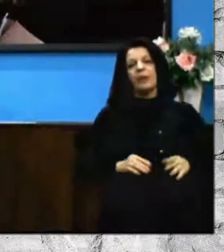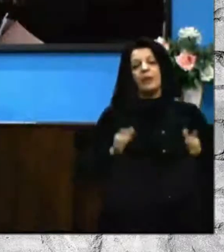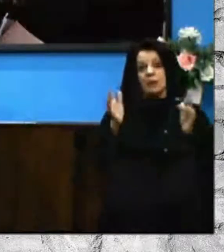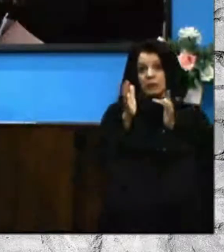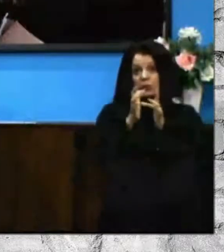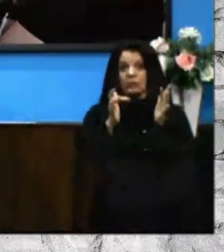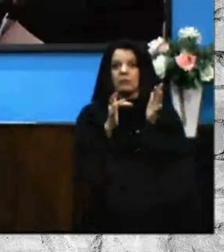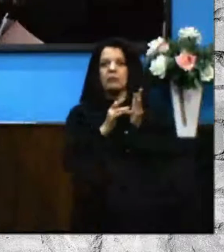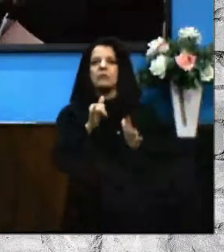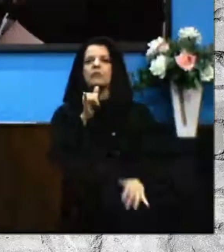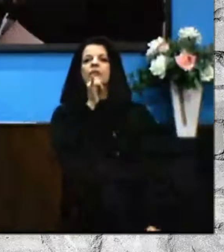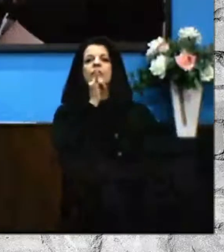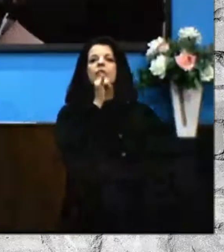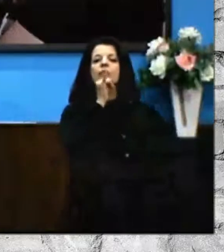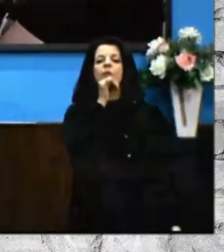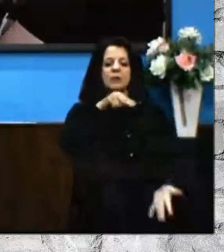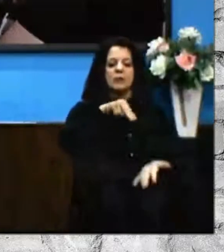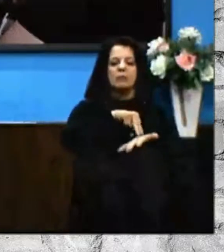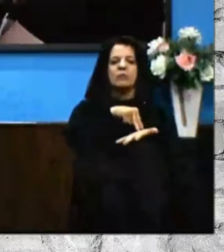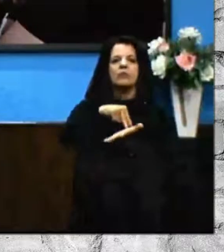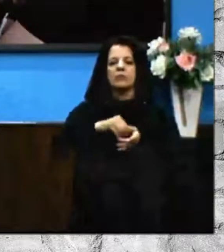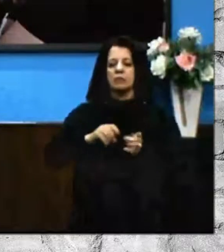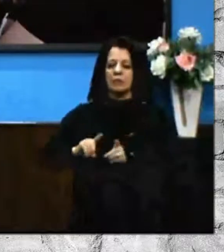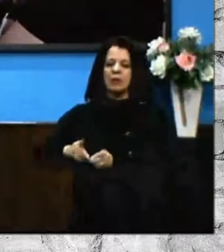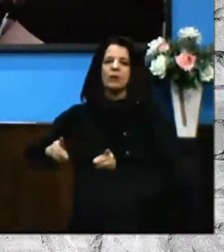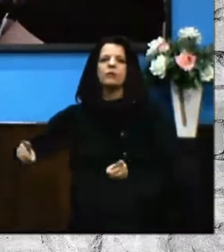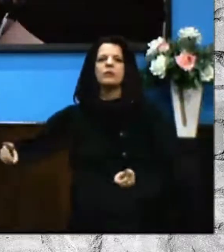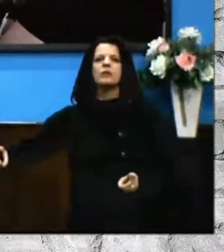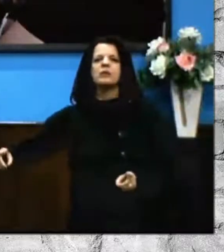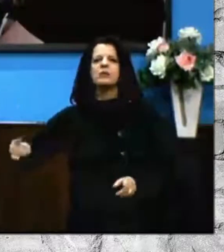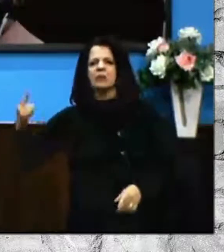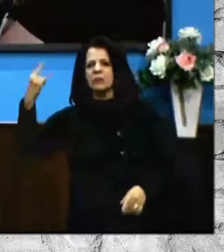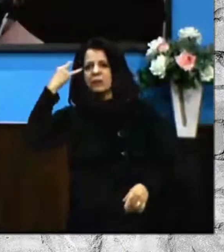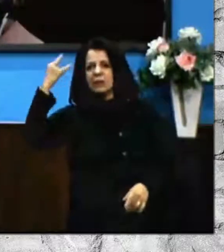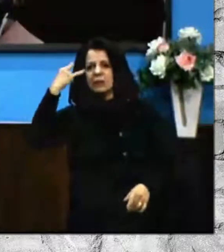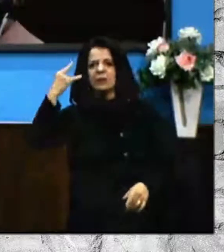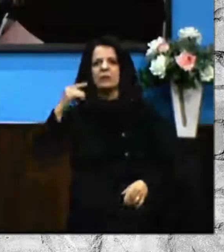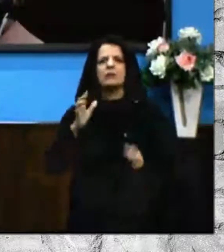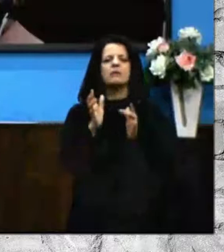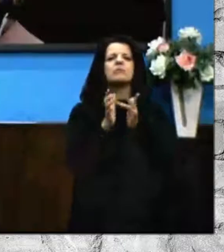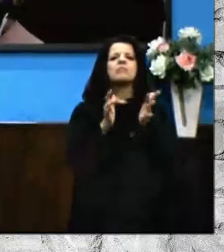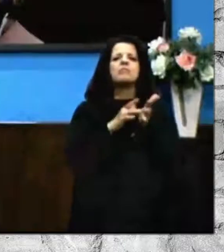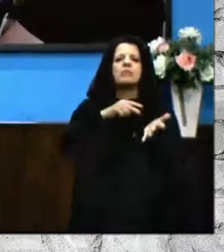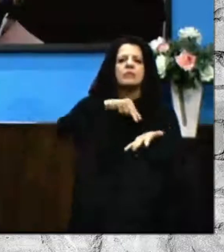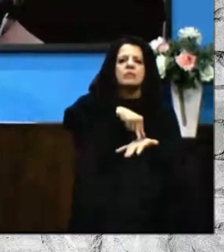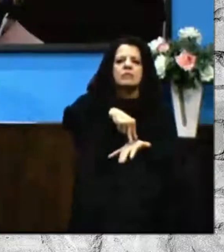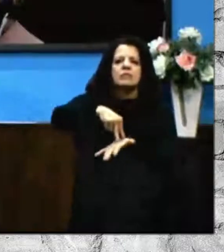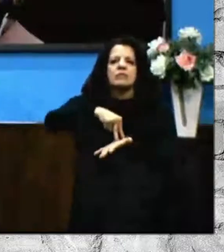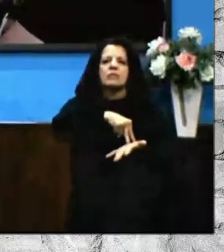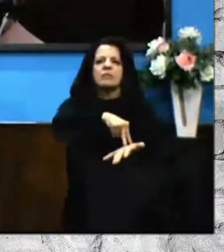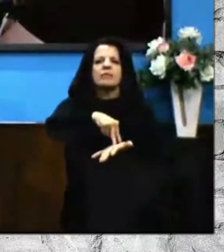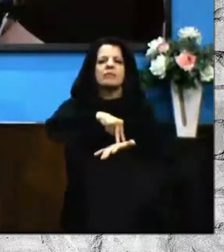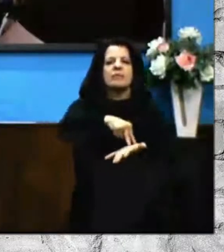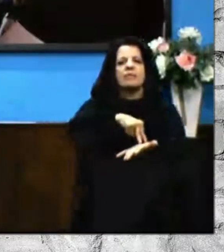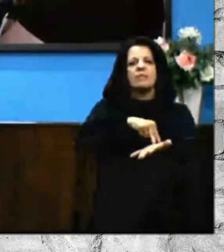Jesus foi o exemplo de firmeza no deserto da tentação. Jesus foi firme, diz o versículo 13, e